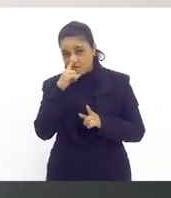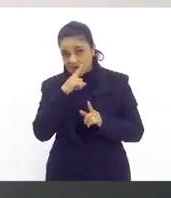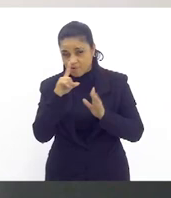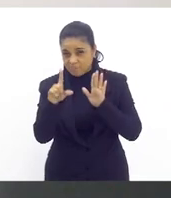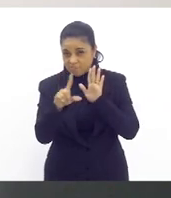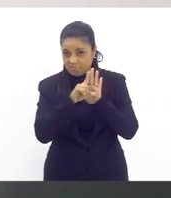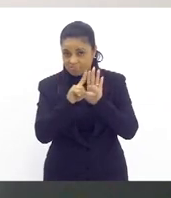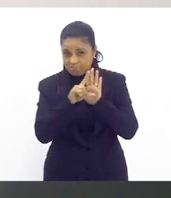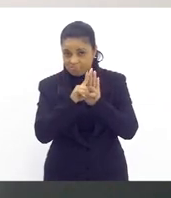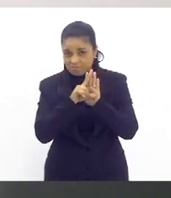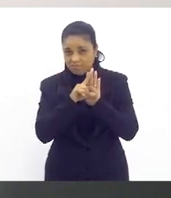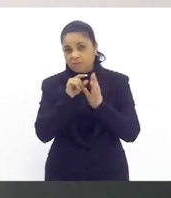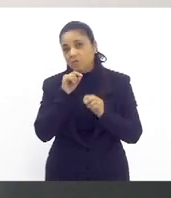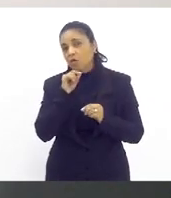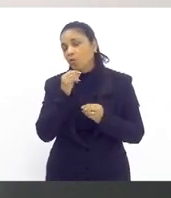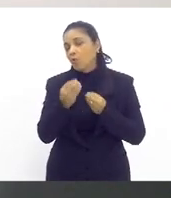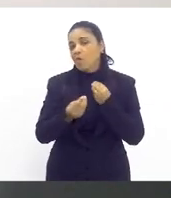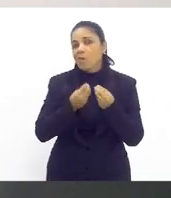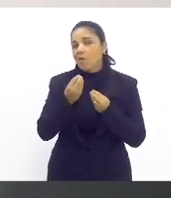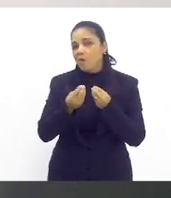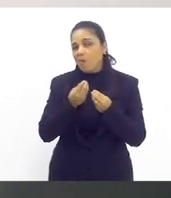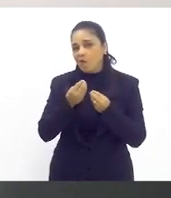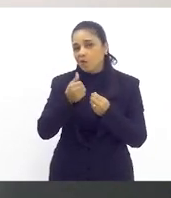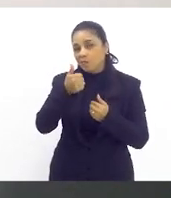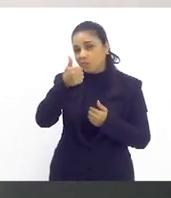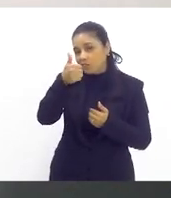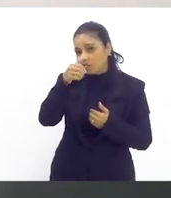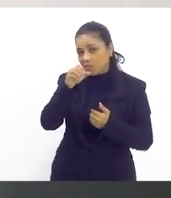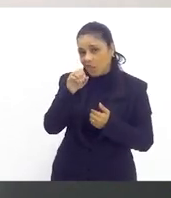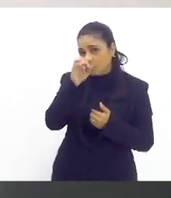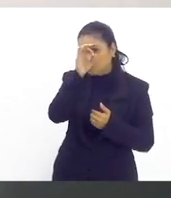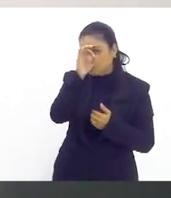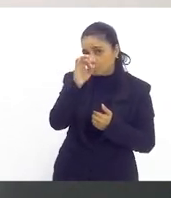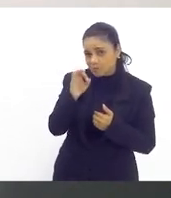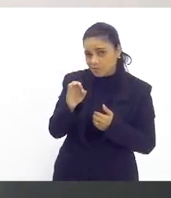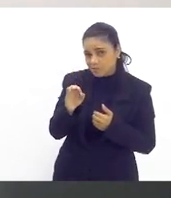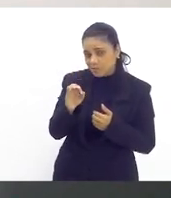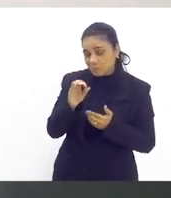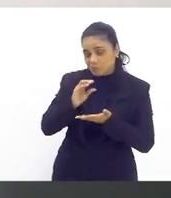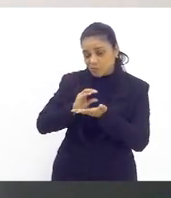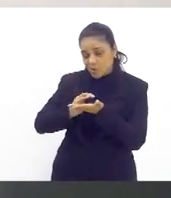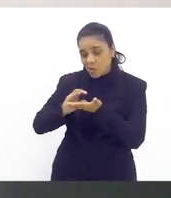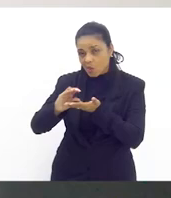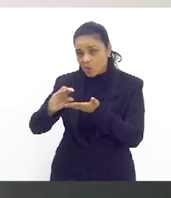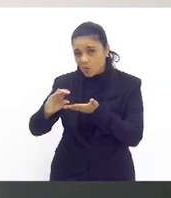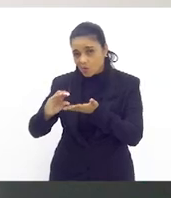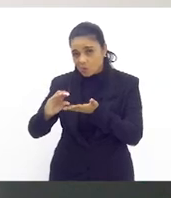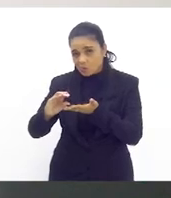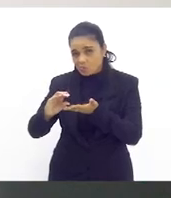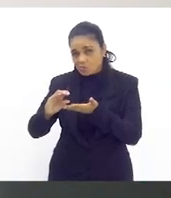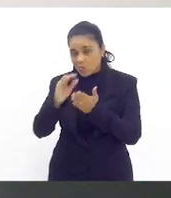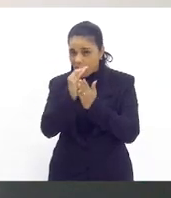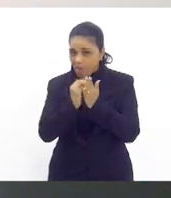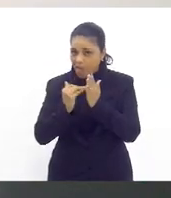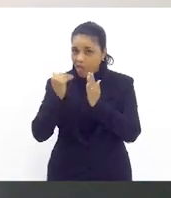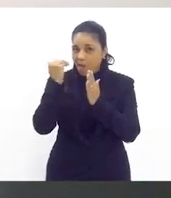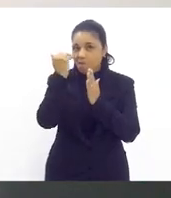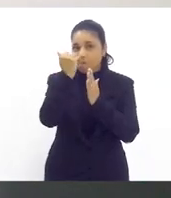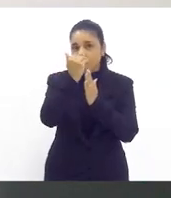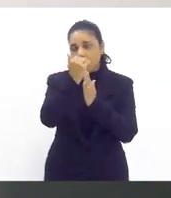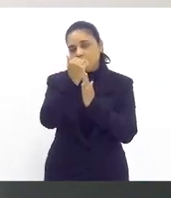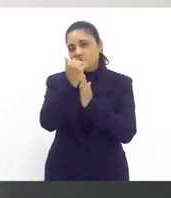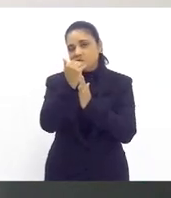que trazia que como se 10% de recursos fossem a mais como uma